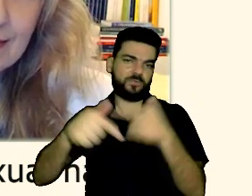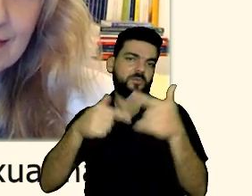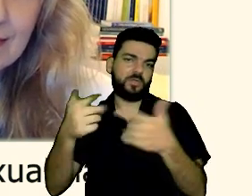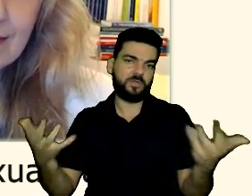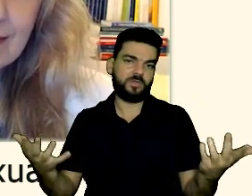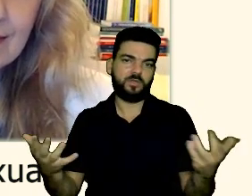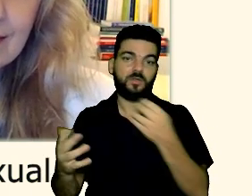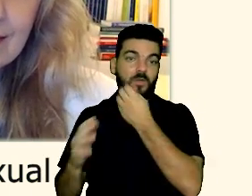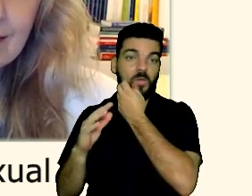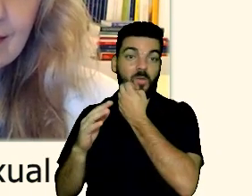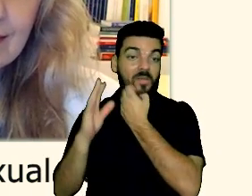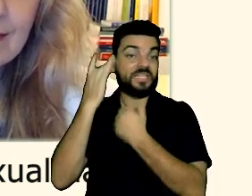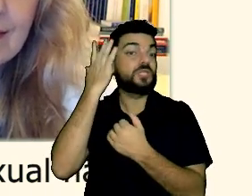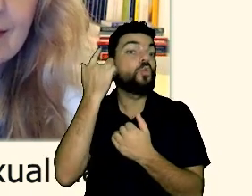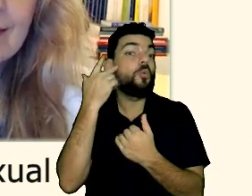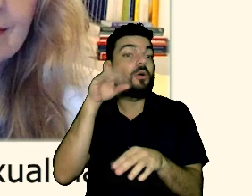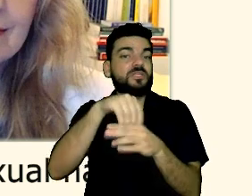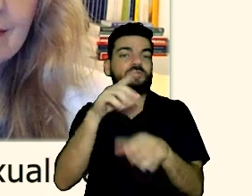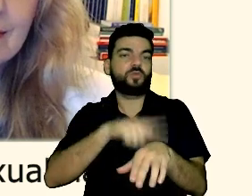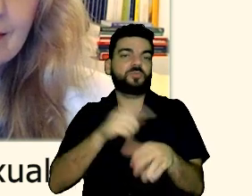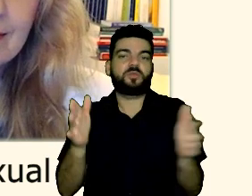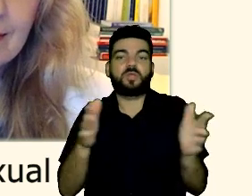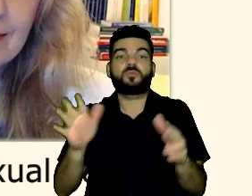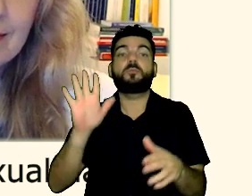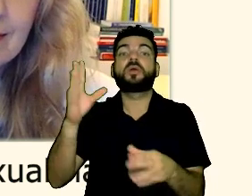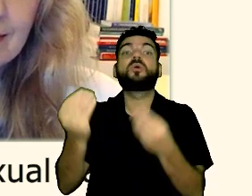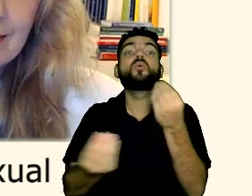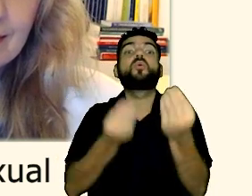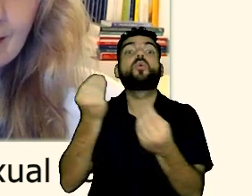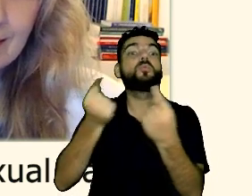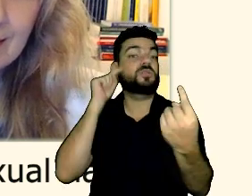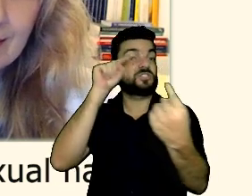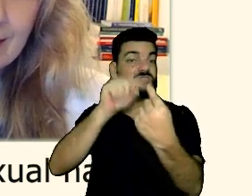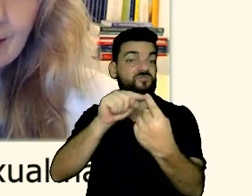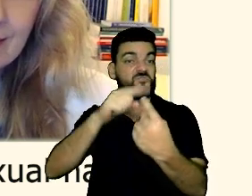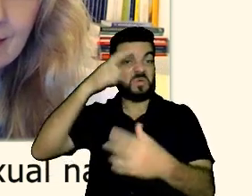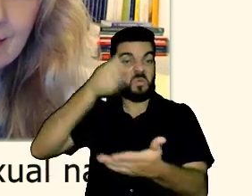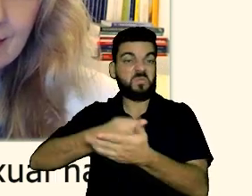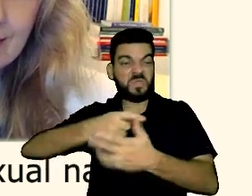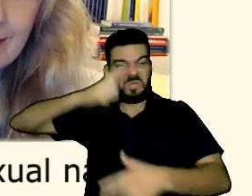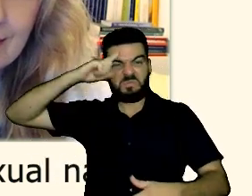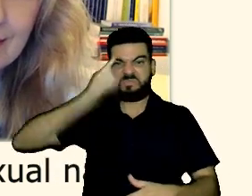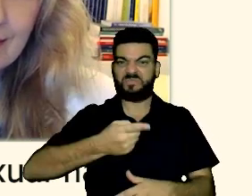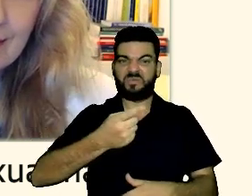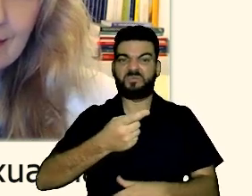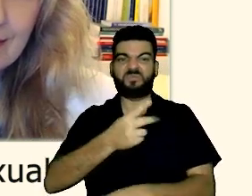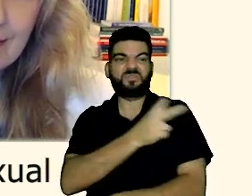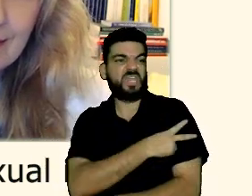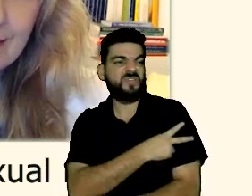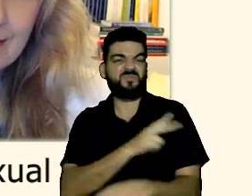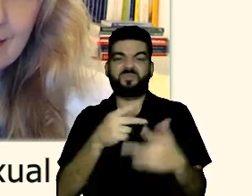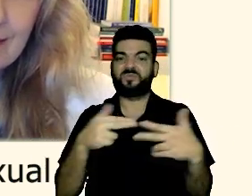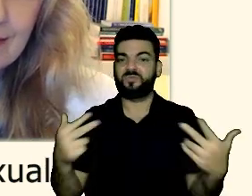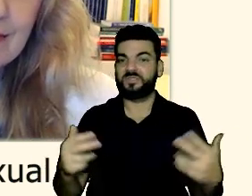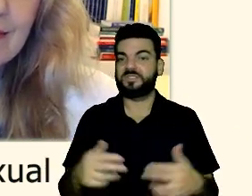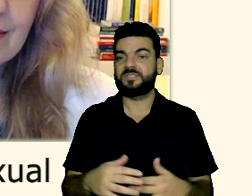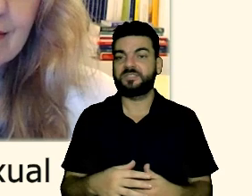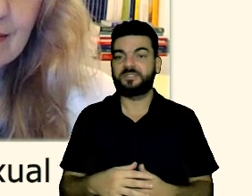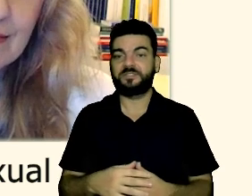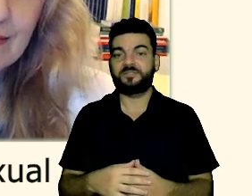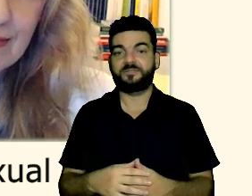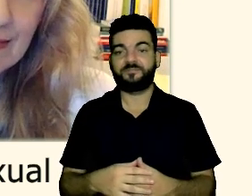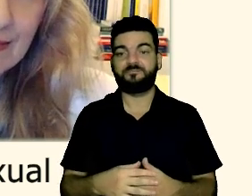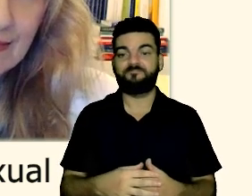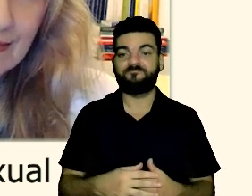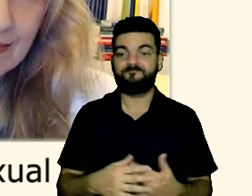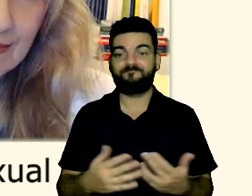trabalho muito rígidas que, veja, não é uma crítica às metas em si, porque as metas são fundamentais para o desempenho do nosso trabalho. Mas muitas